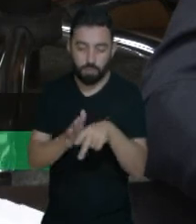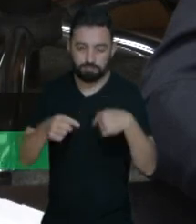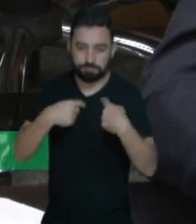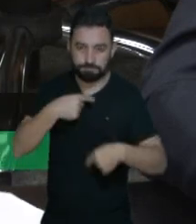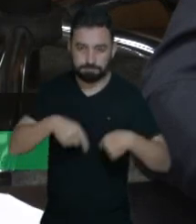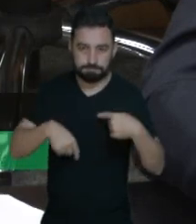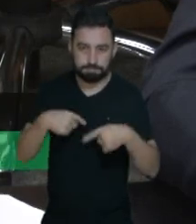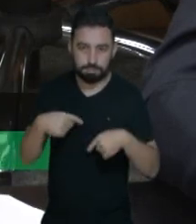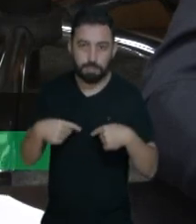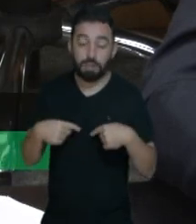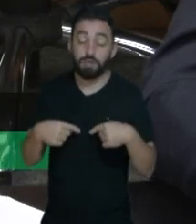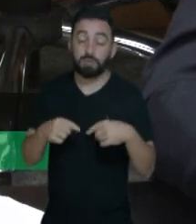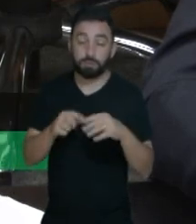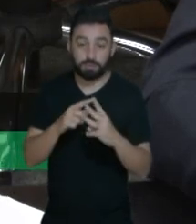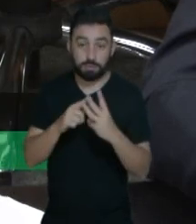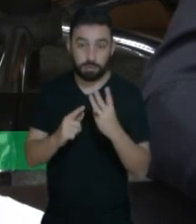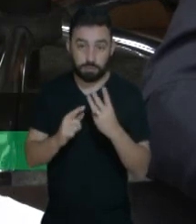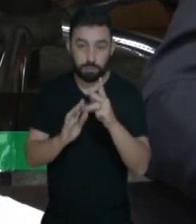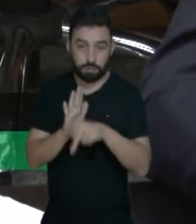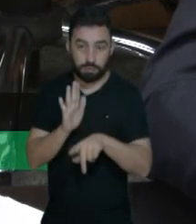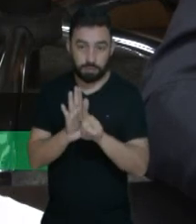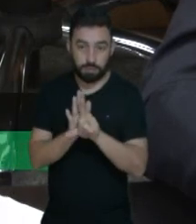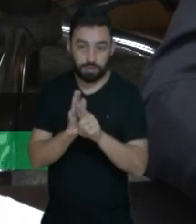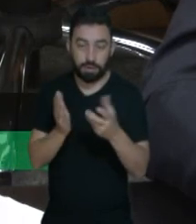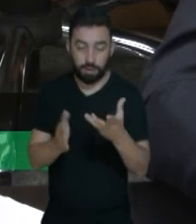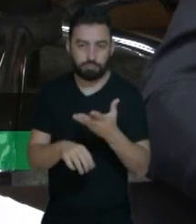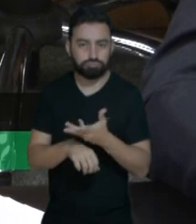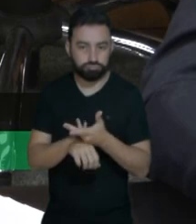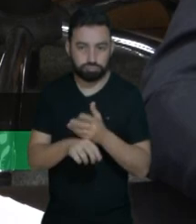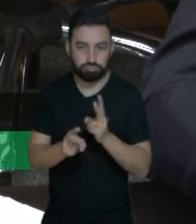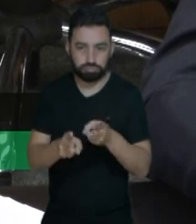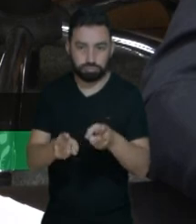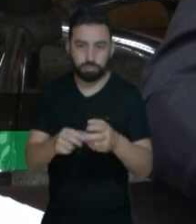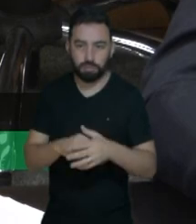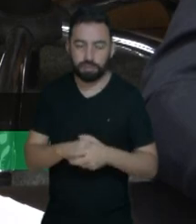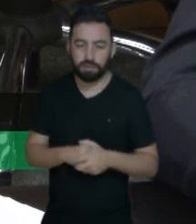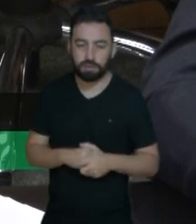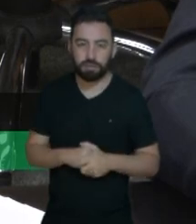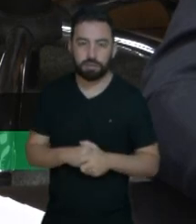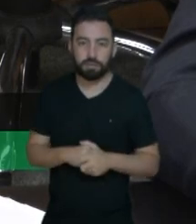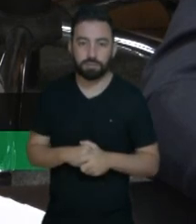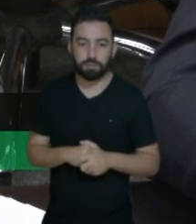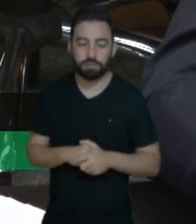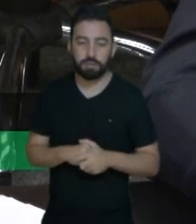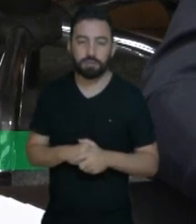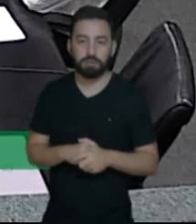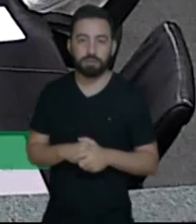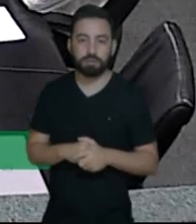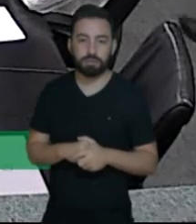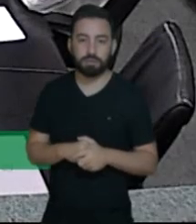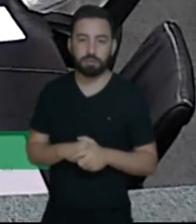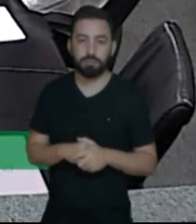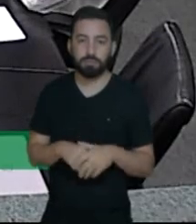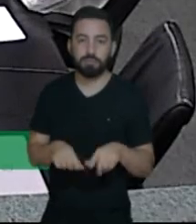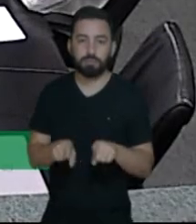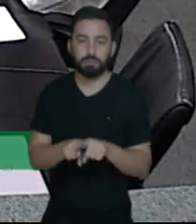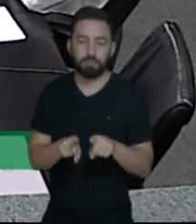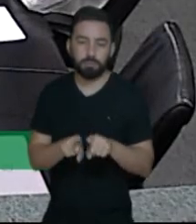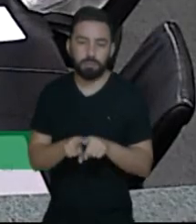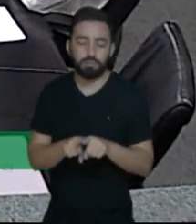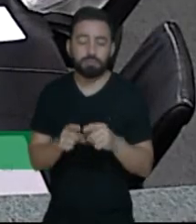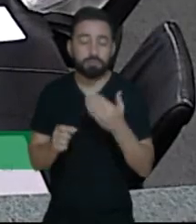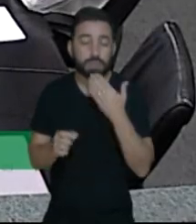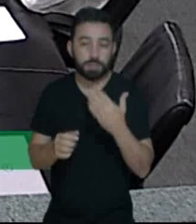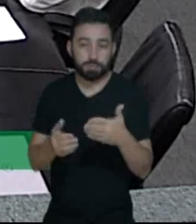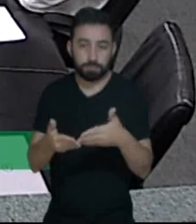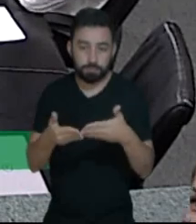os três projetos de lei Presidente é pela diligência Obrigado Deputado Fabiano da Luz também vou pedir licença